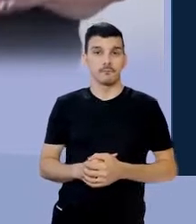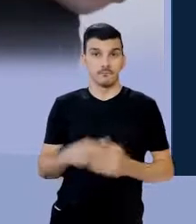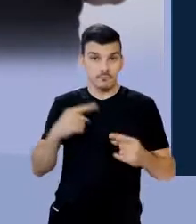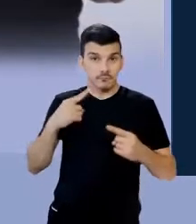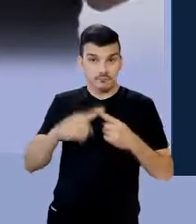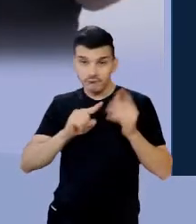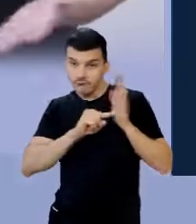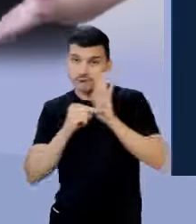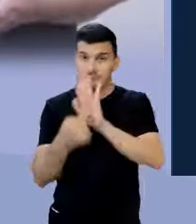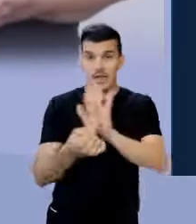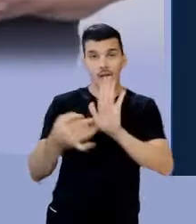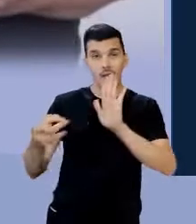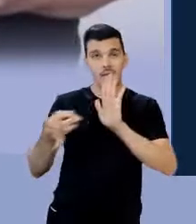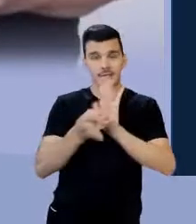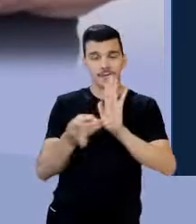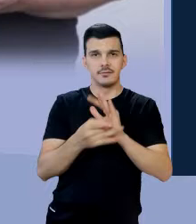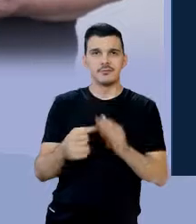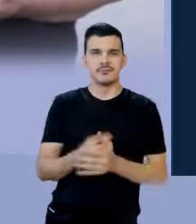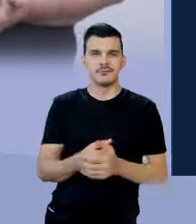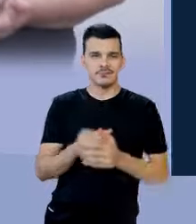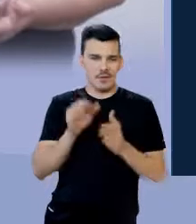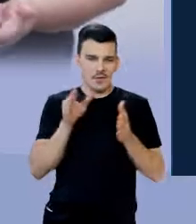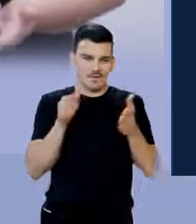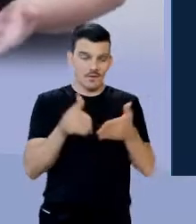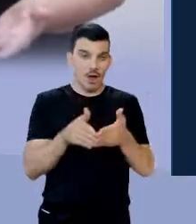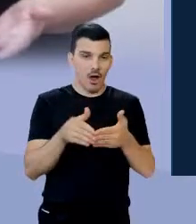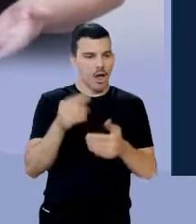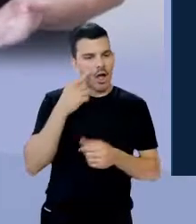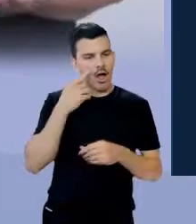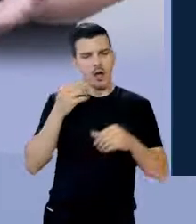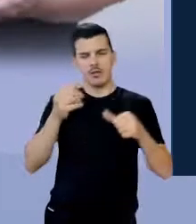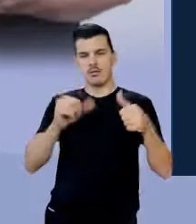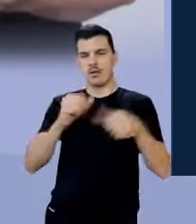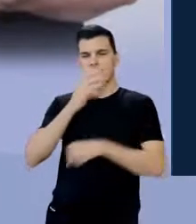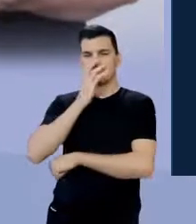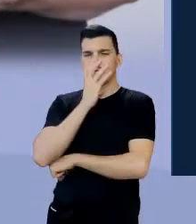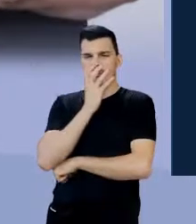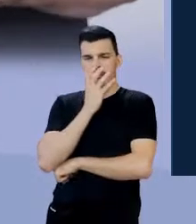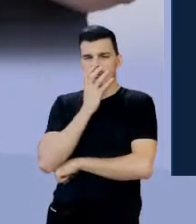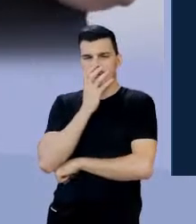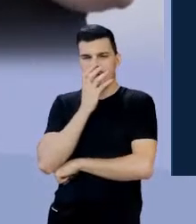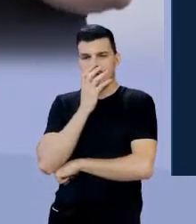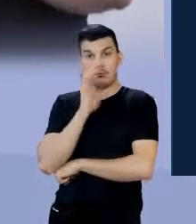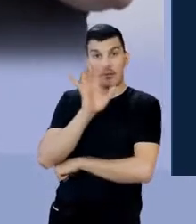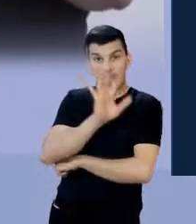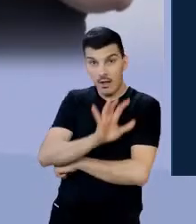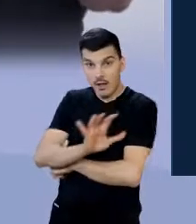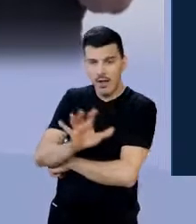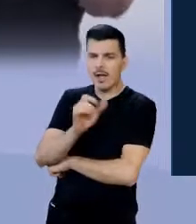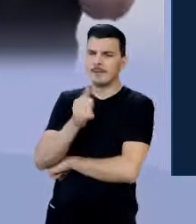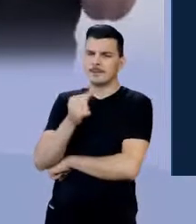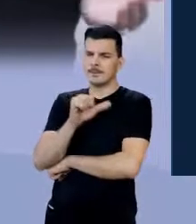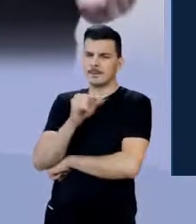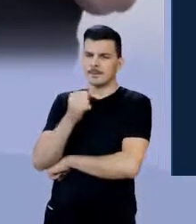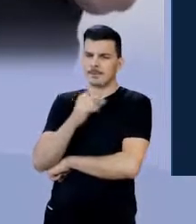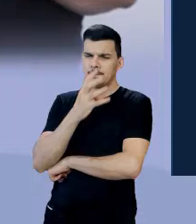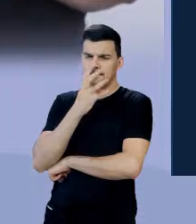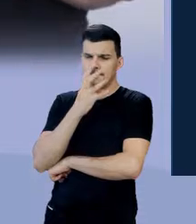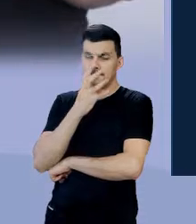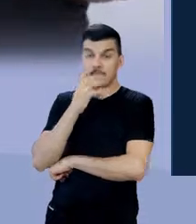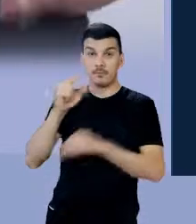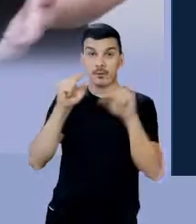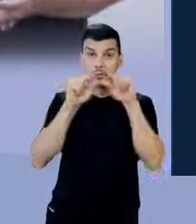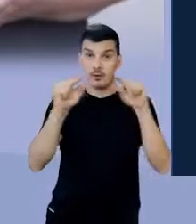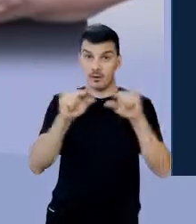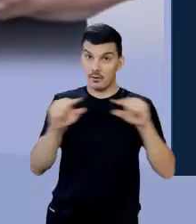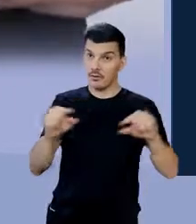Por ter uma realidade como objeto de análise, sobretudo a análise crítica,